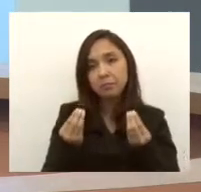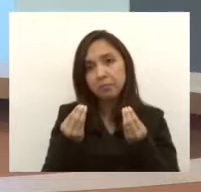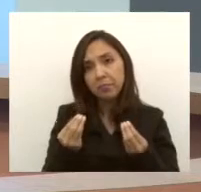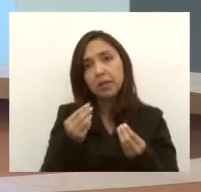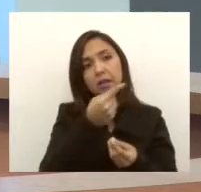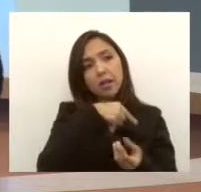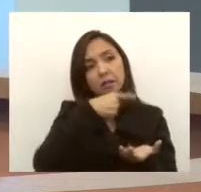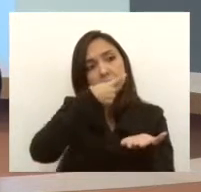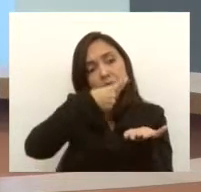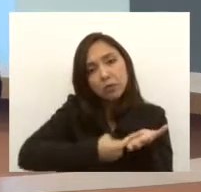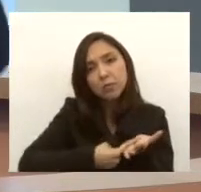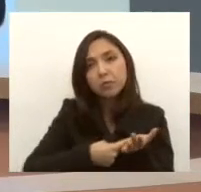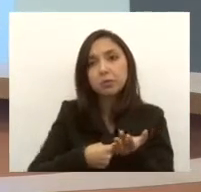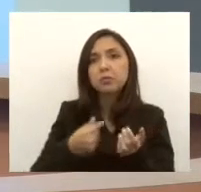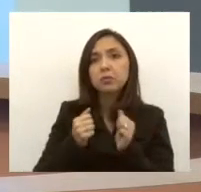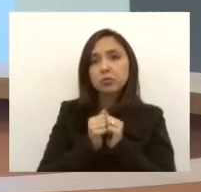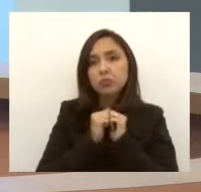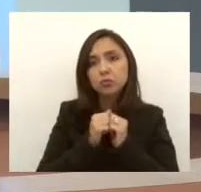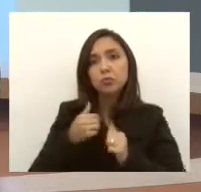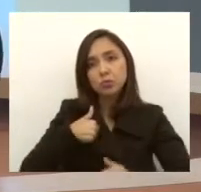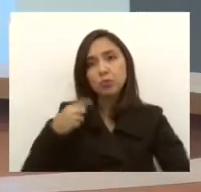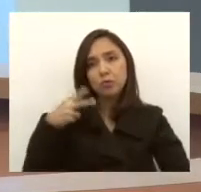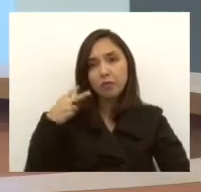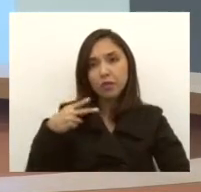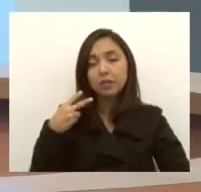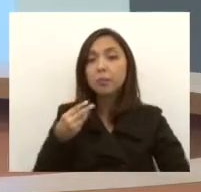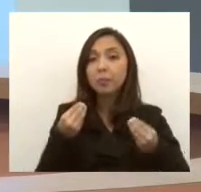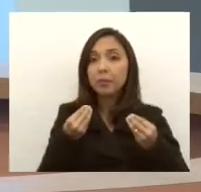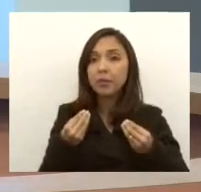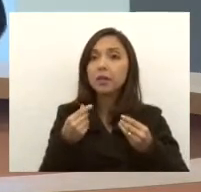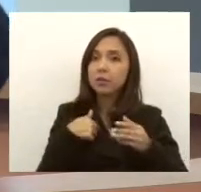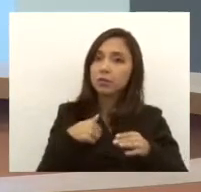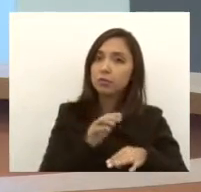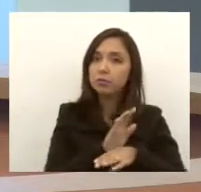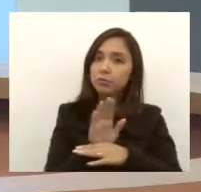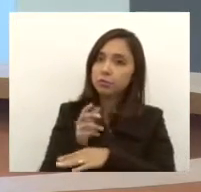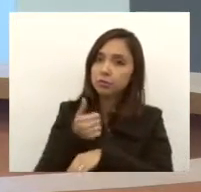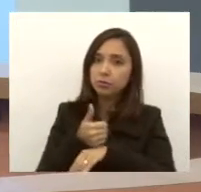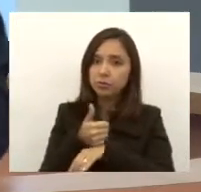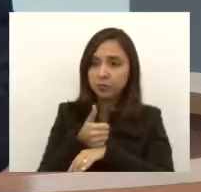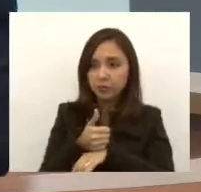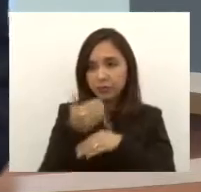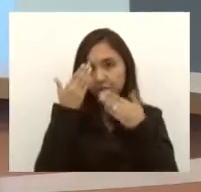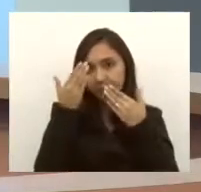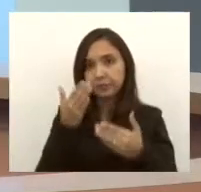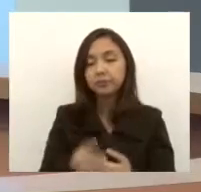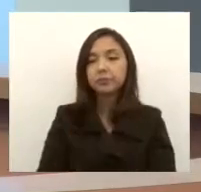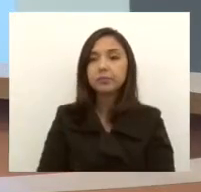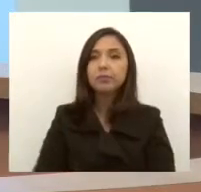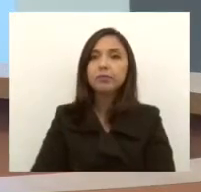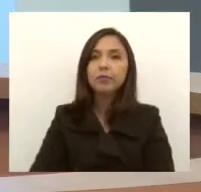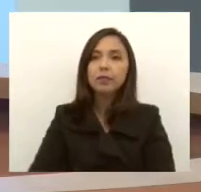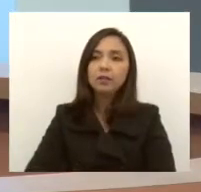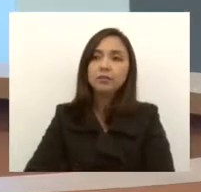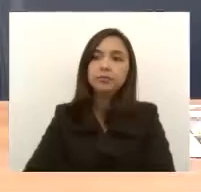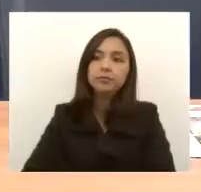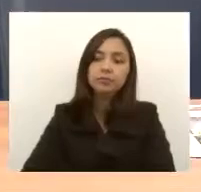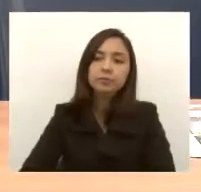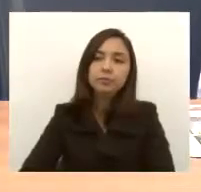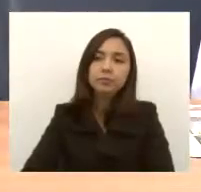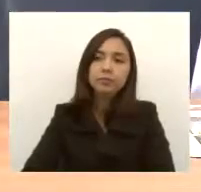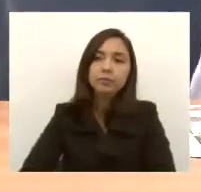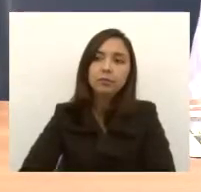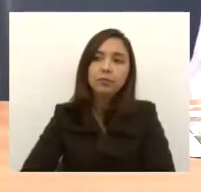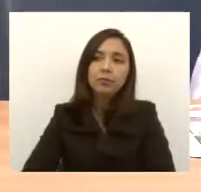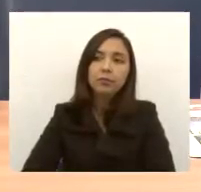marcar um compromisso com esse vereador, que eu estou representando uma parcela de profissionais da nossa cidade. Muito obrigado. Neste